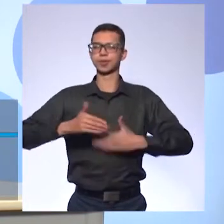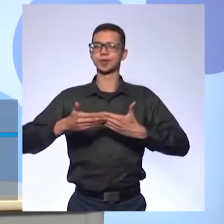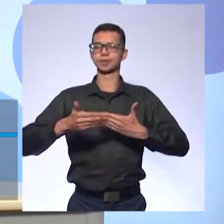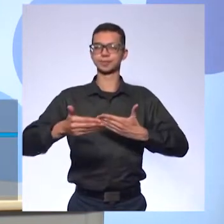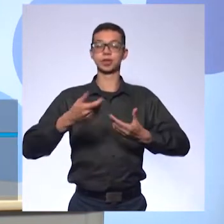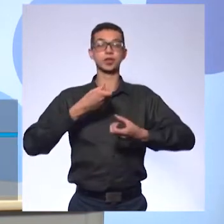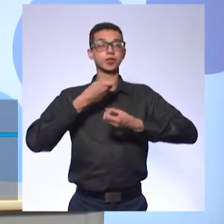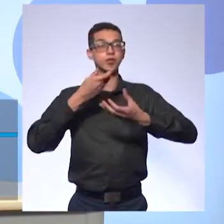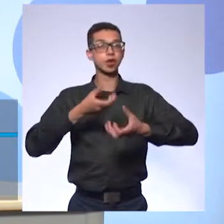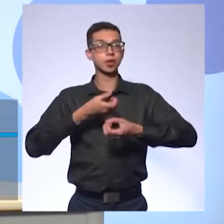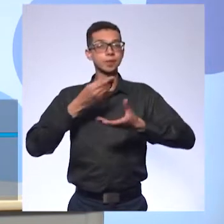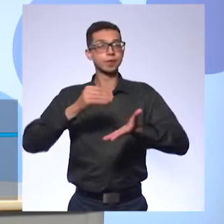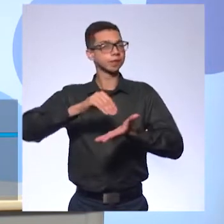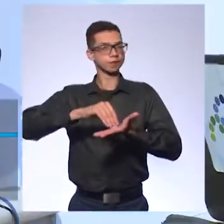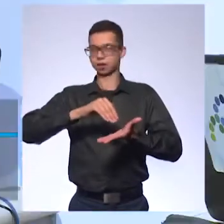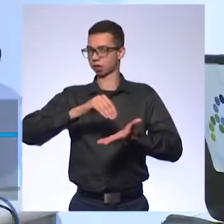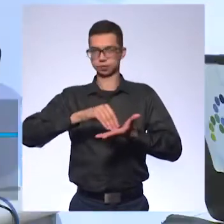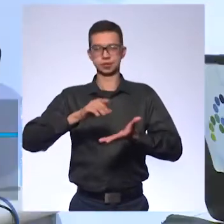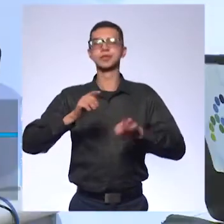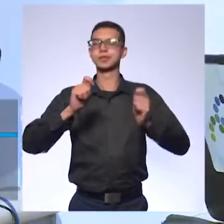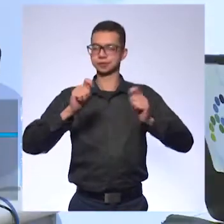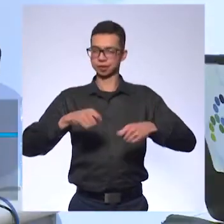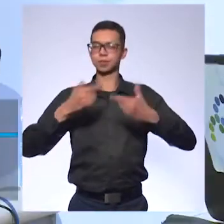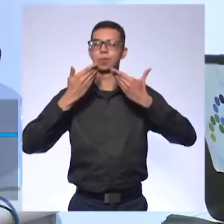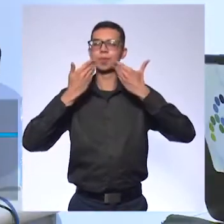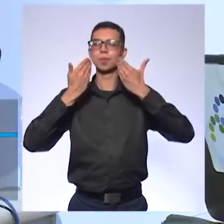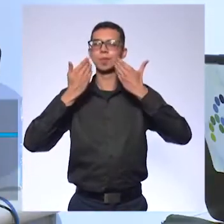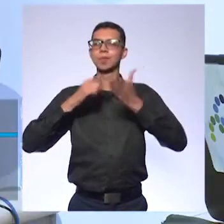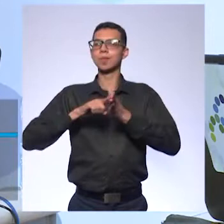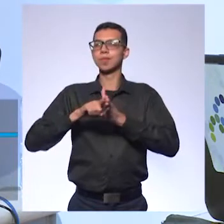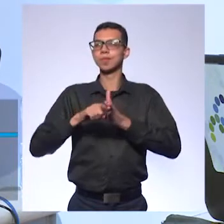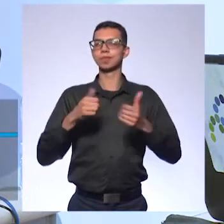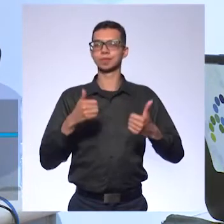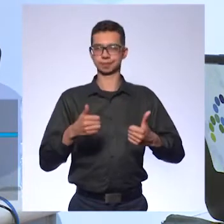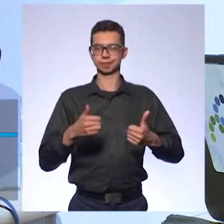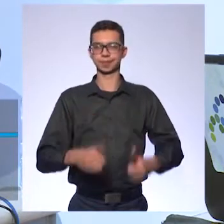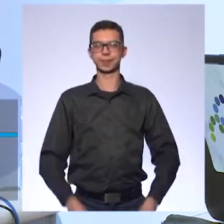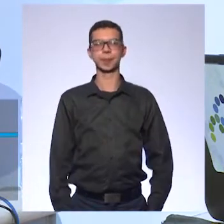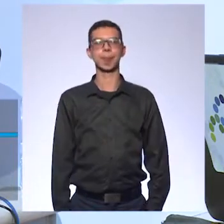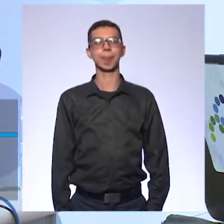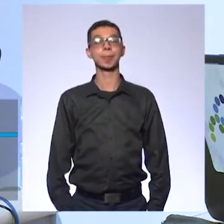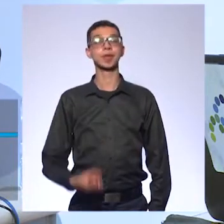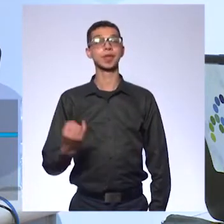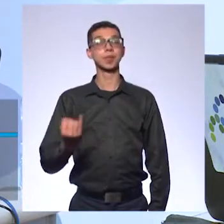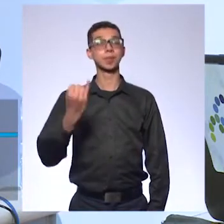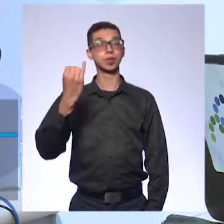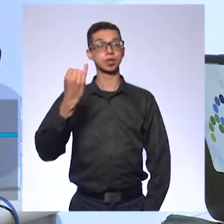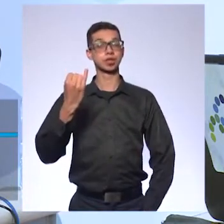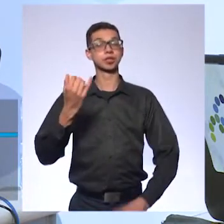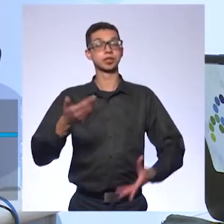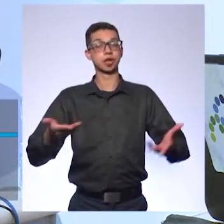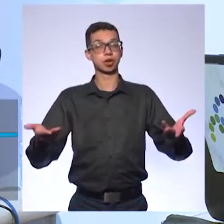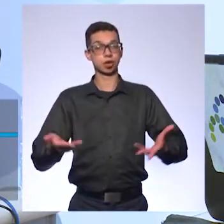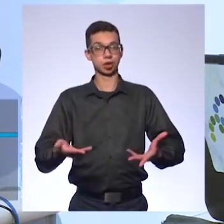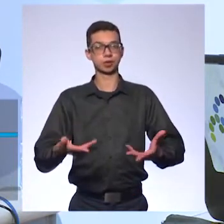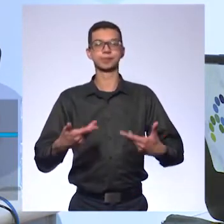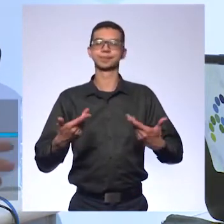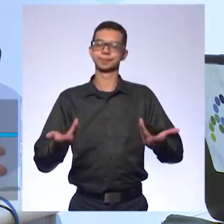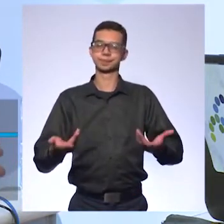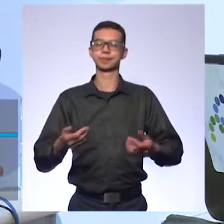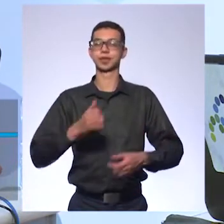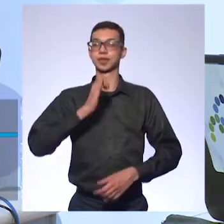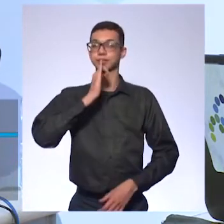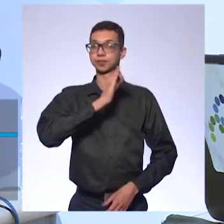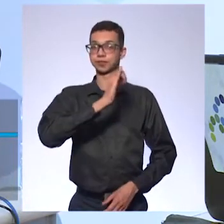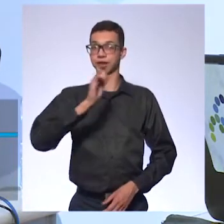essa informação. Esse momento é importante, então, todos convidados a acessarem esse repositório e